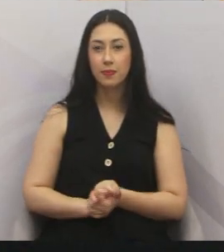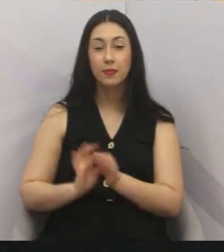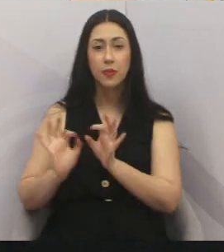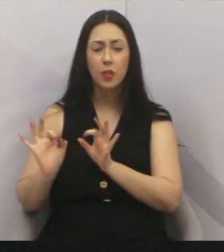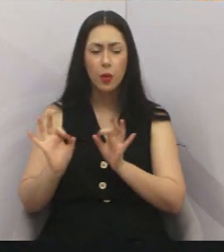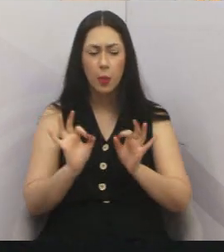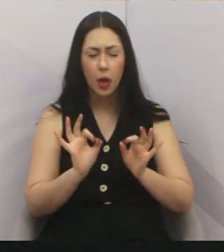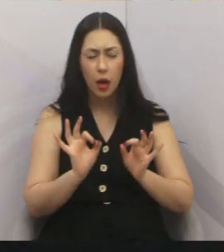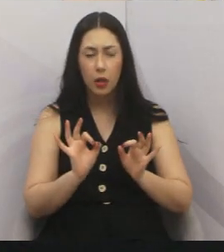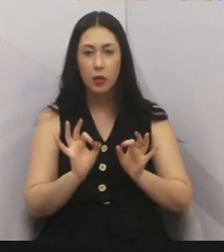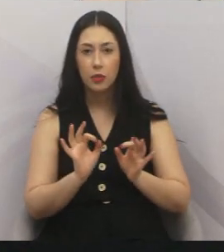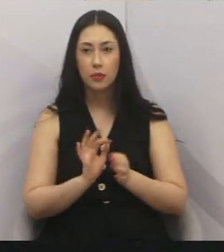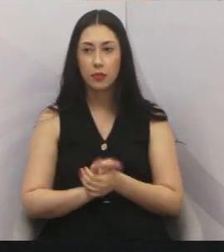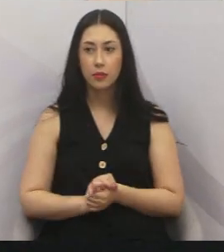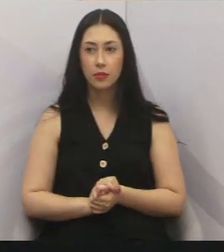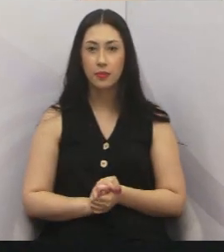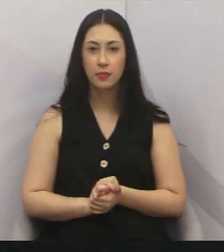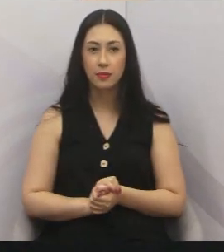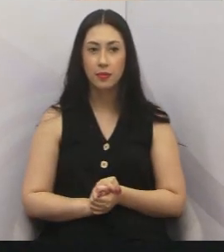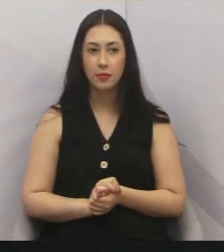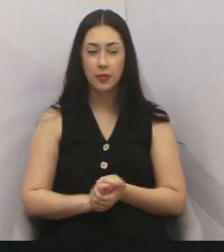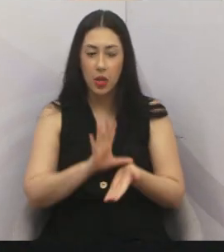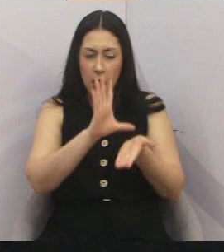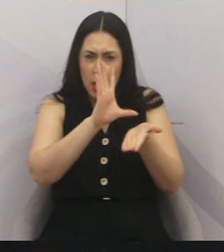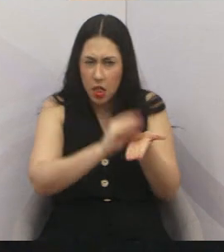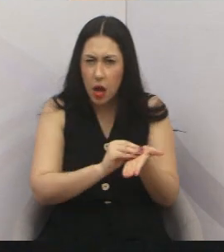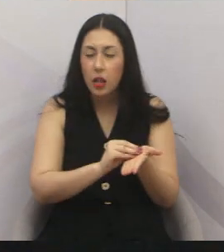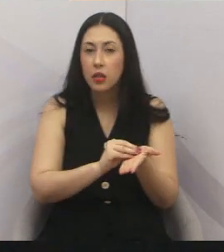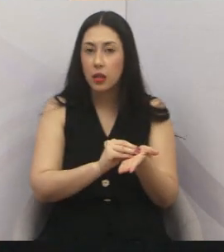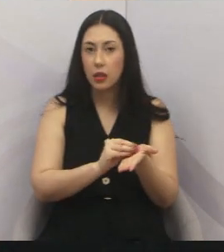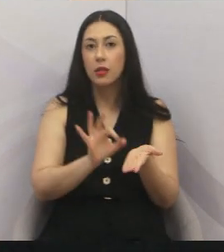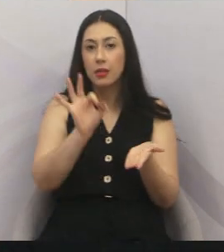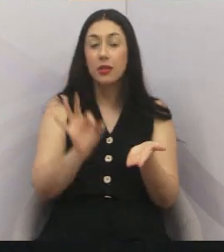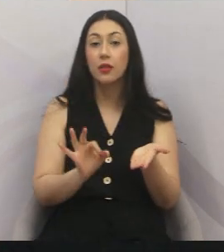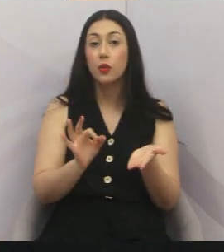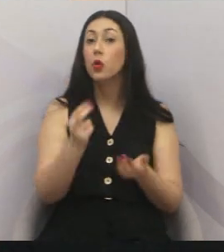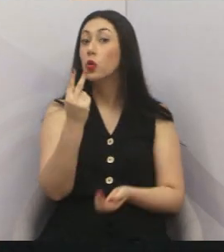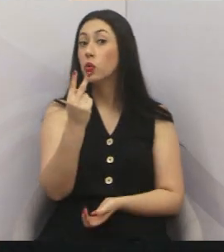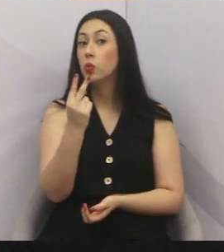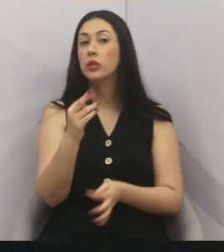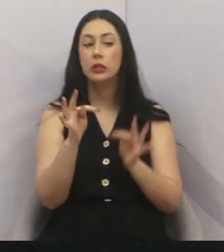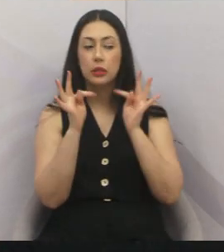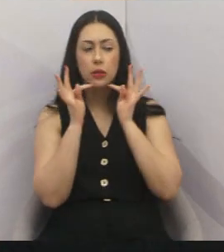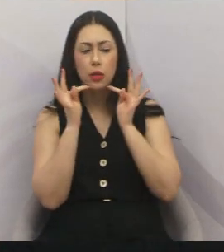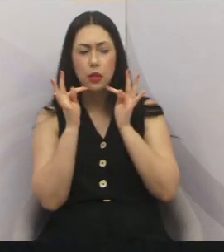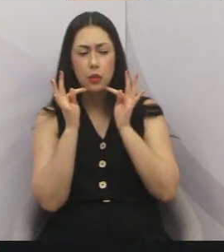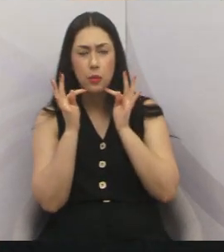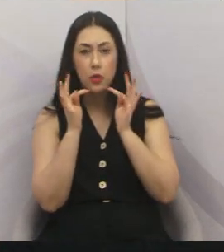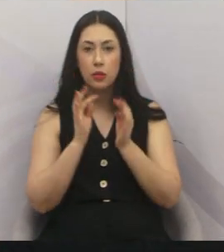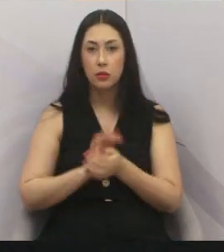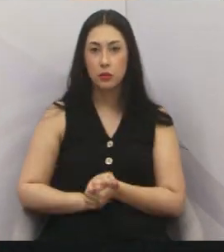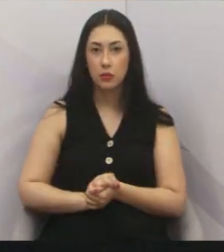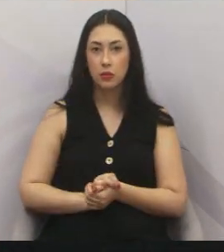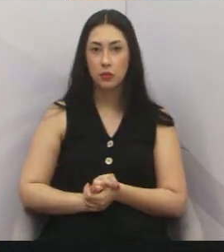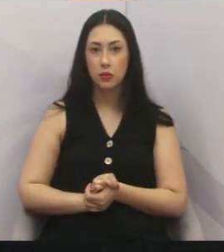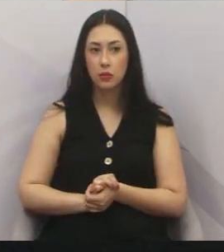Acompanharam a nova lacração da urna duas testemunhas.